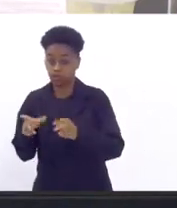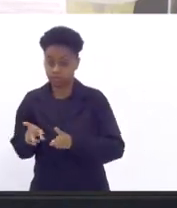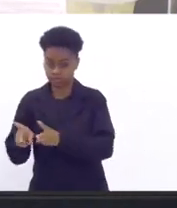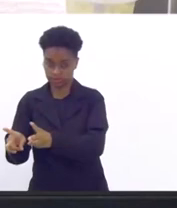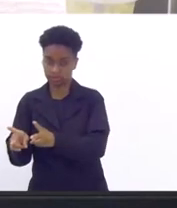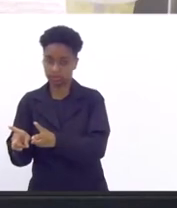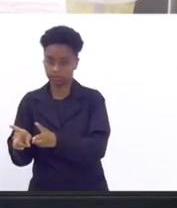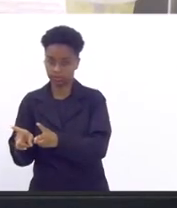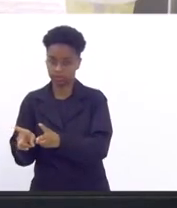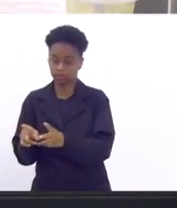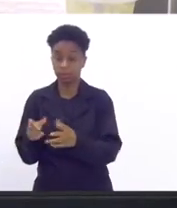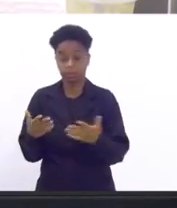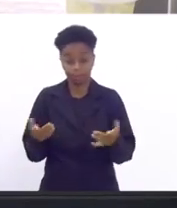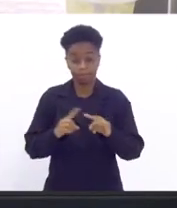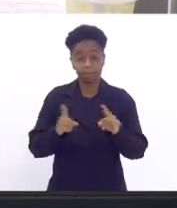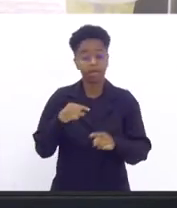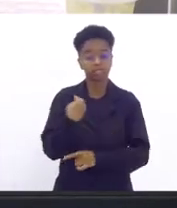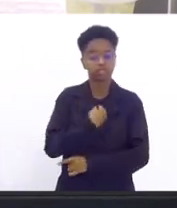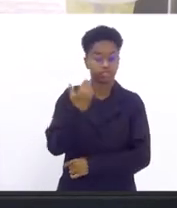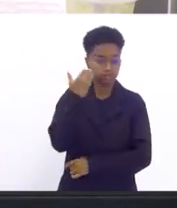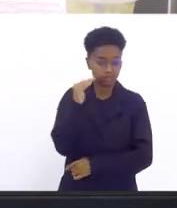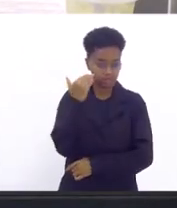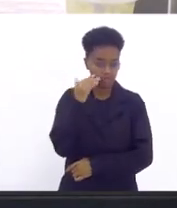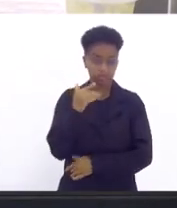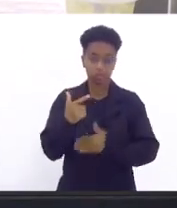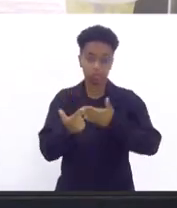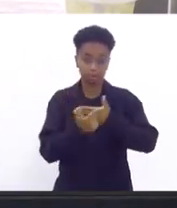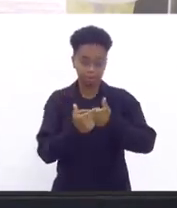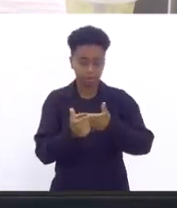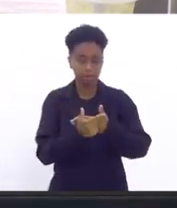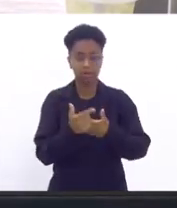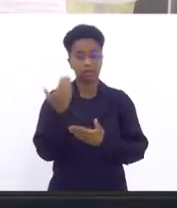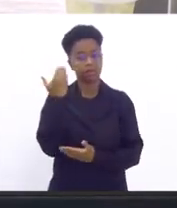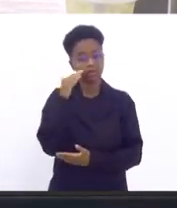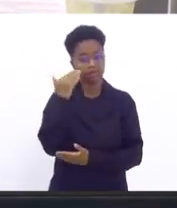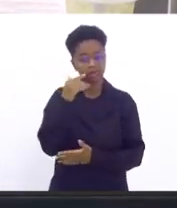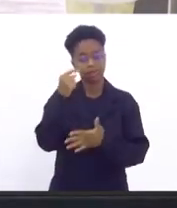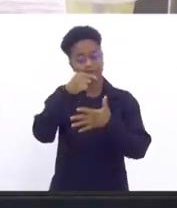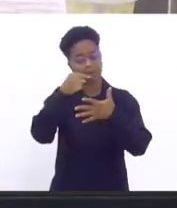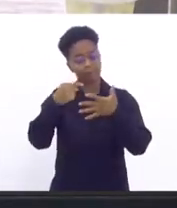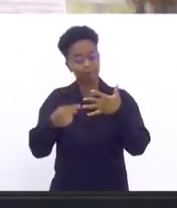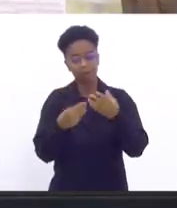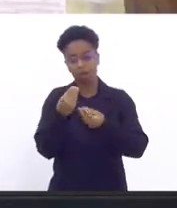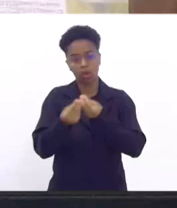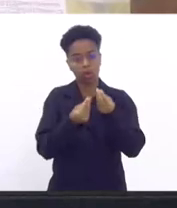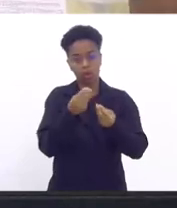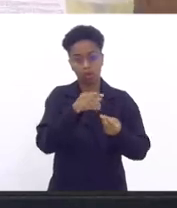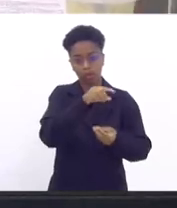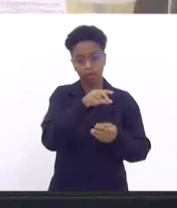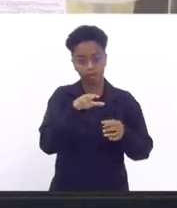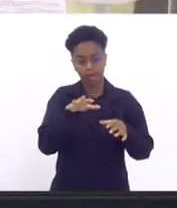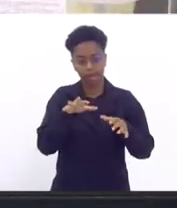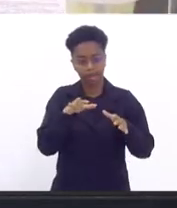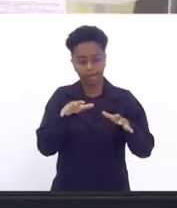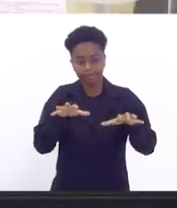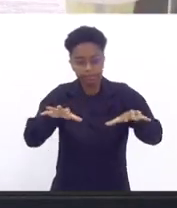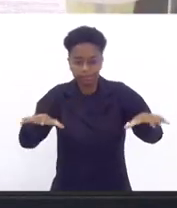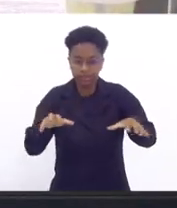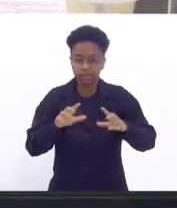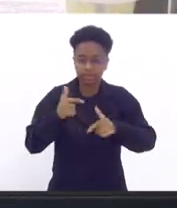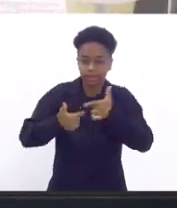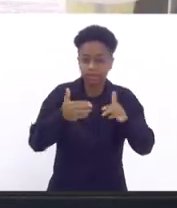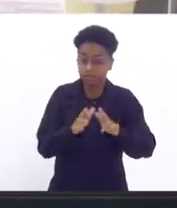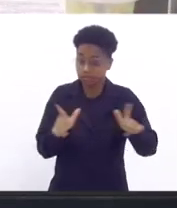a gente entenda que o papel as prerrogativas de uma comissão sejam distintas mas por exemplo